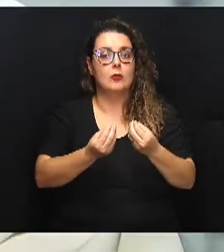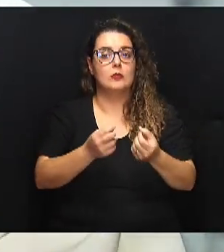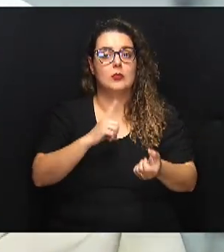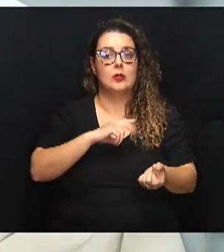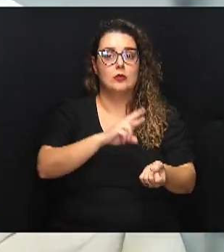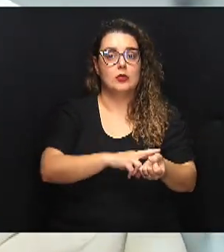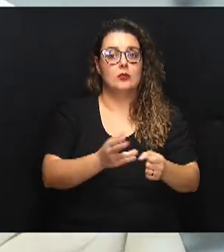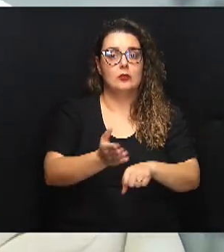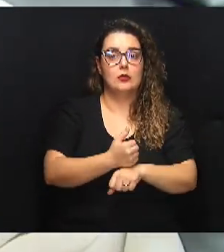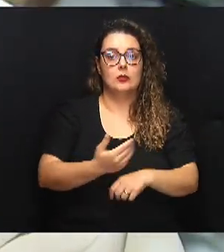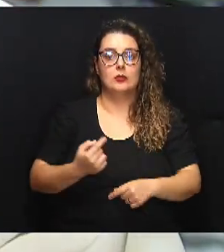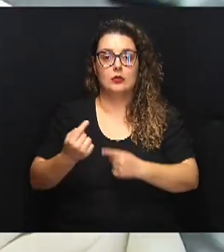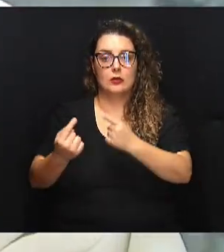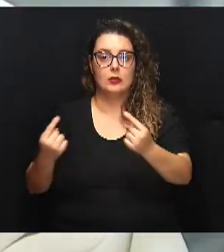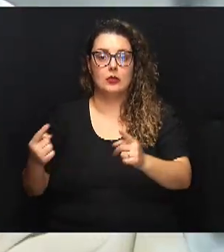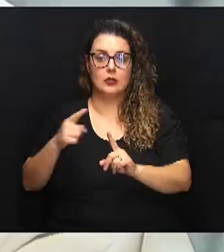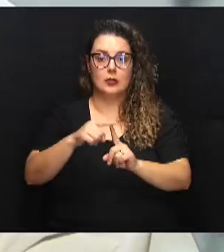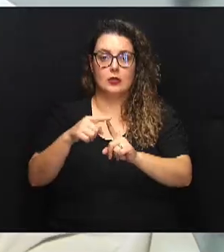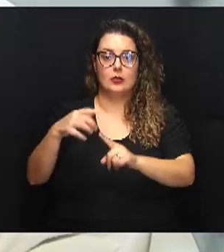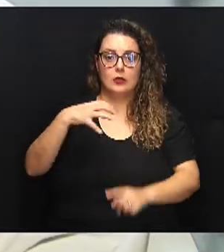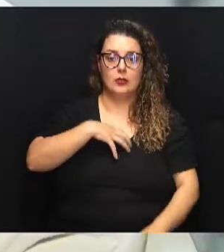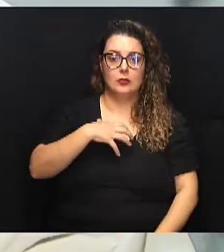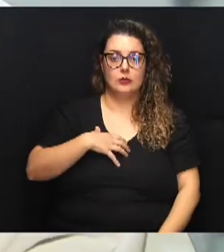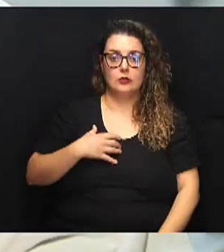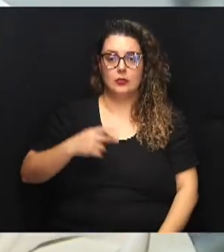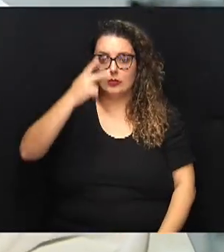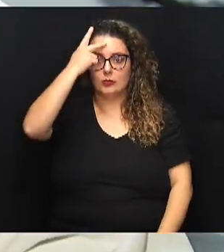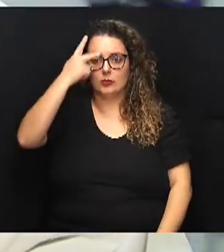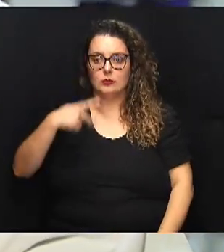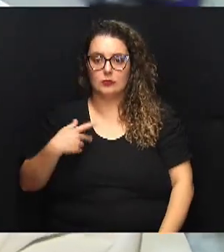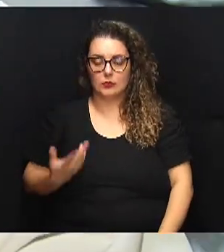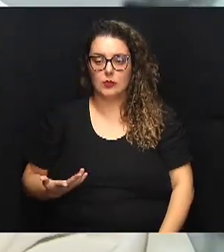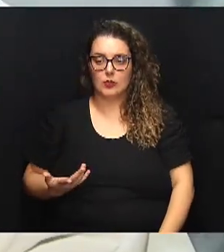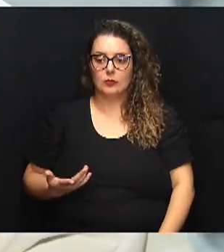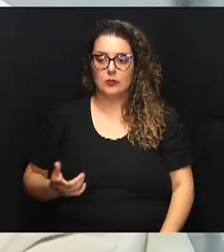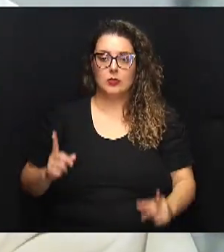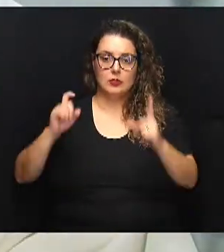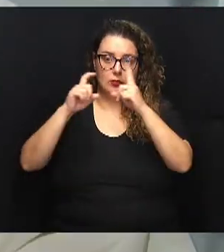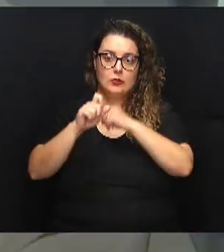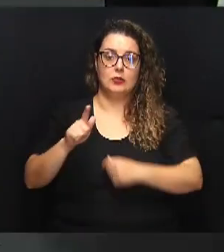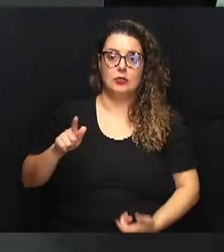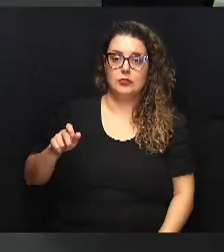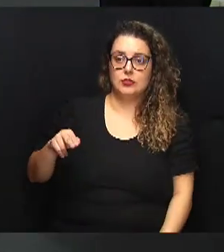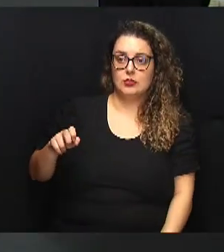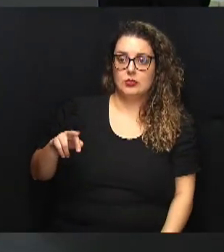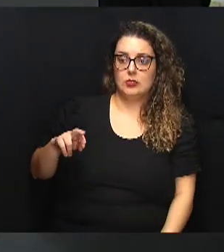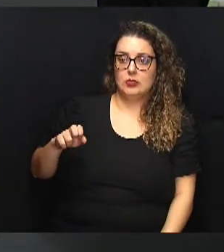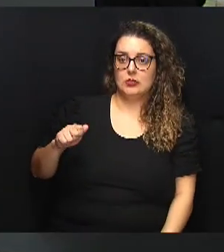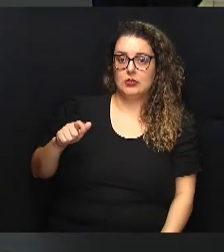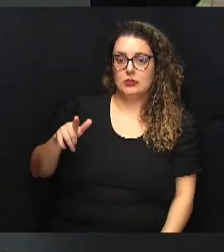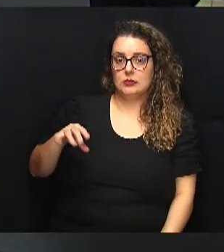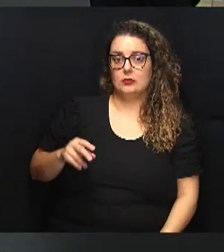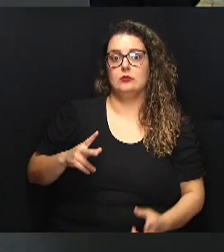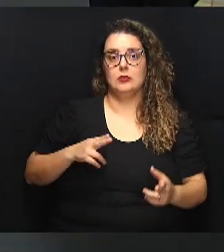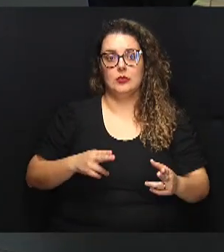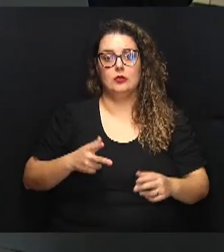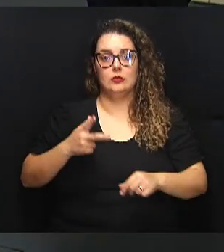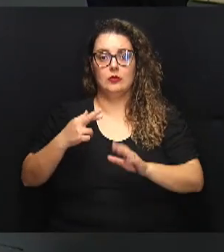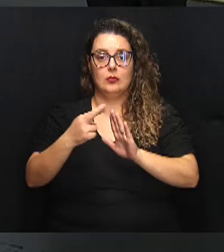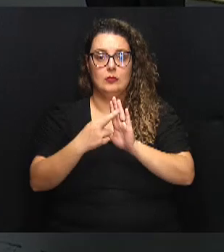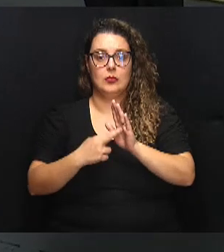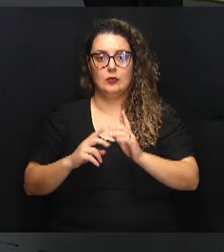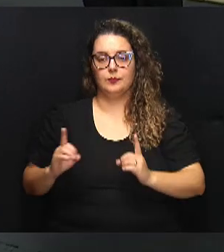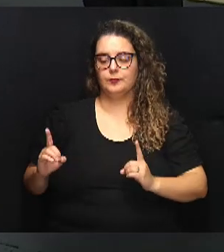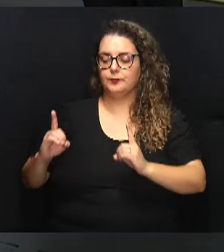é? Cada estilo tem uma forma própria. Então, é difícil a generalização. Mas, como regra, a gente fica de frente um para o